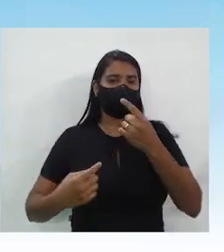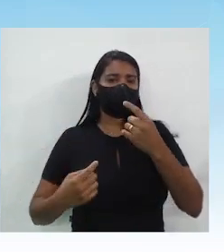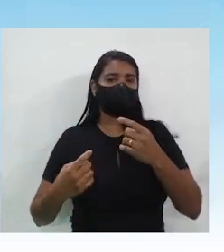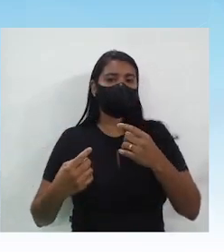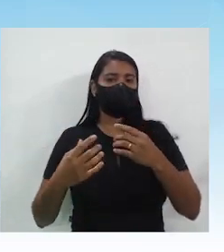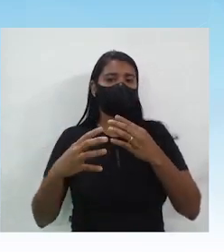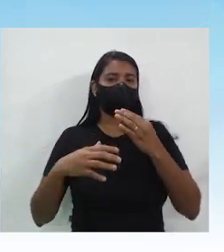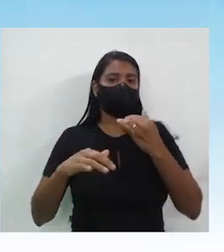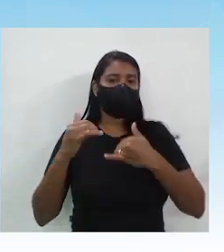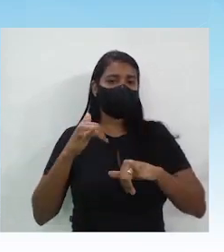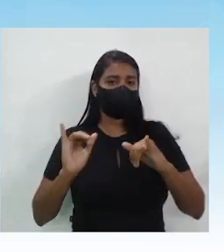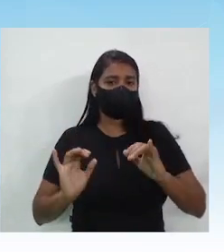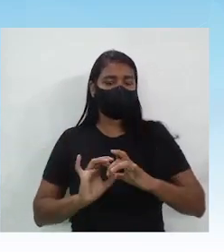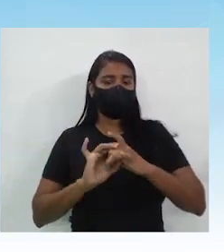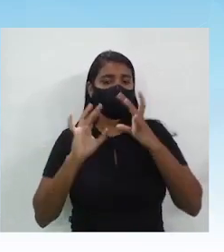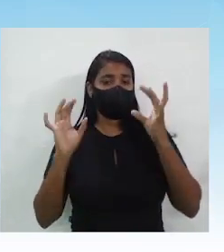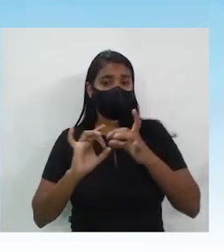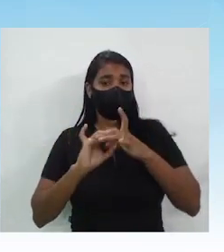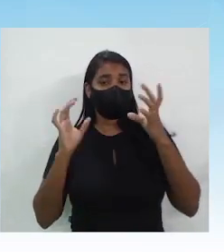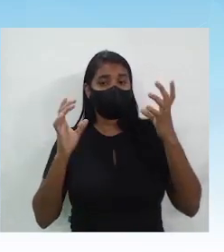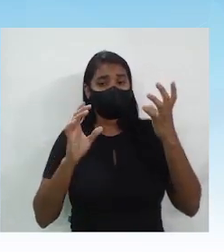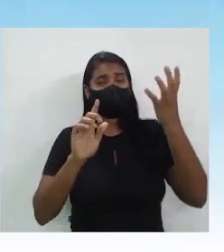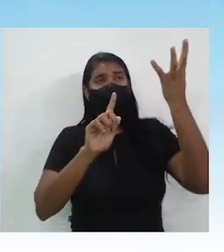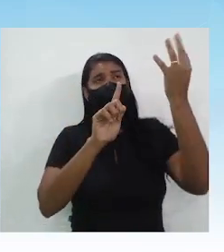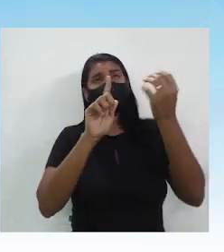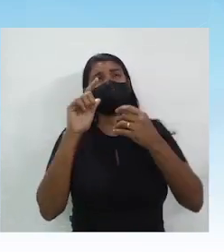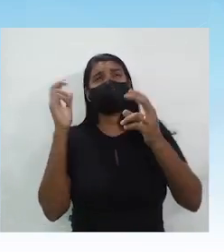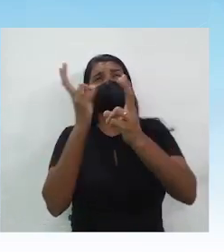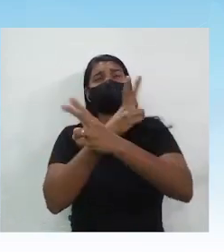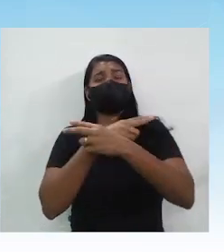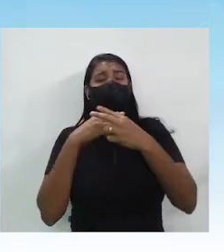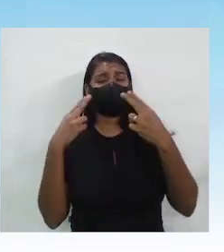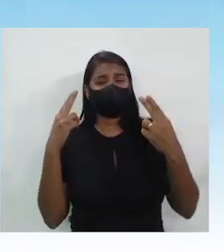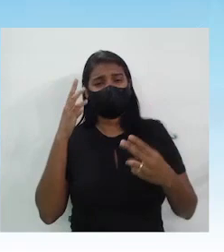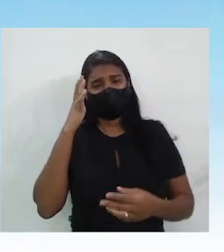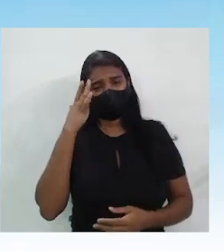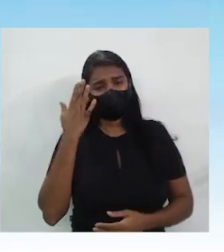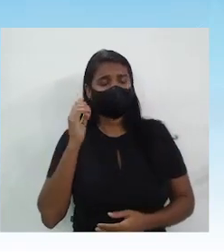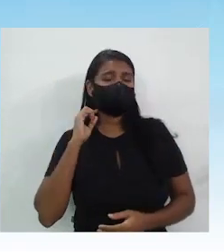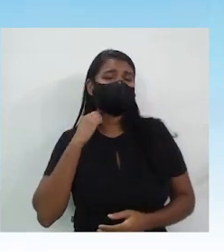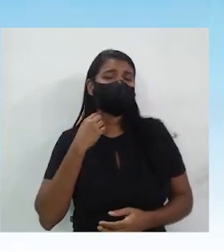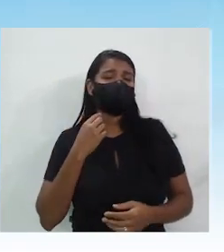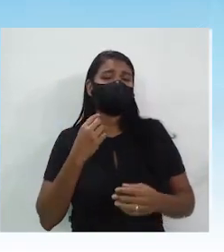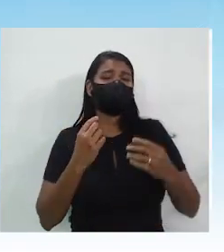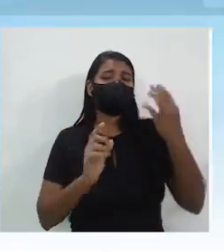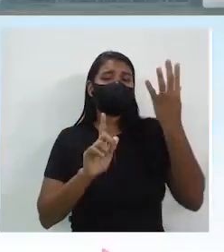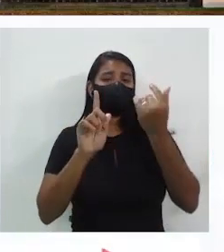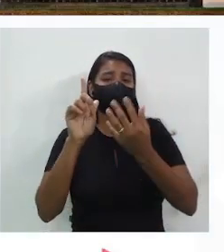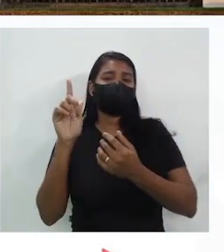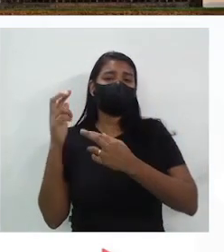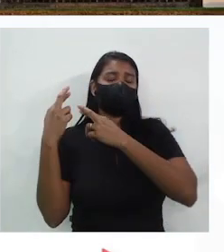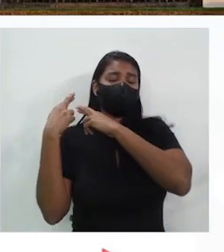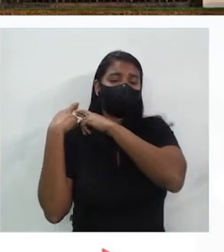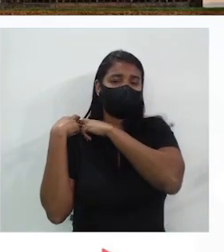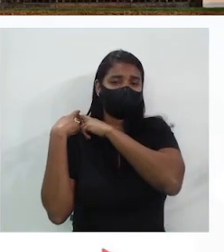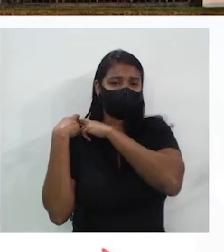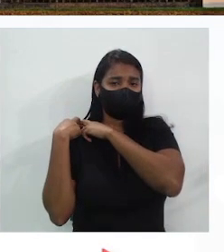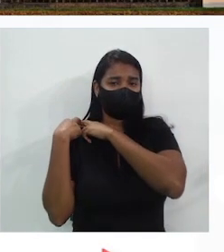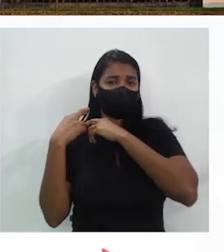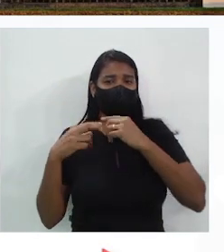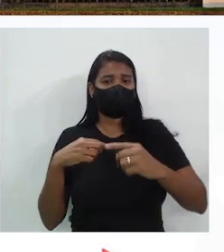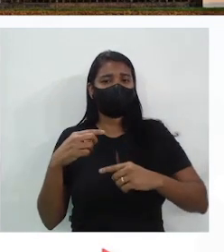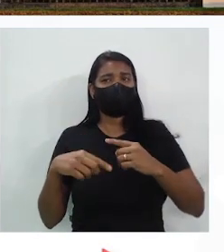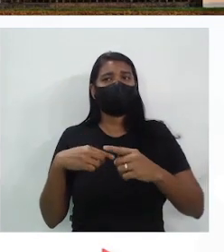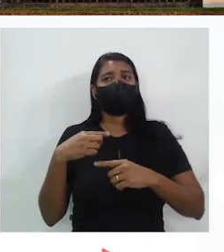há ali uma grande liberação de poluentes na atmosfera. Estes poluentes eles são responsáveis